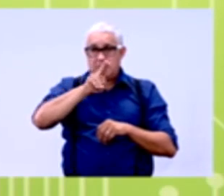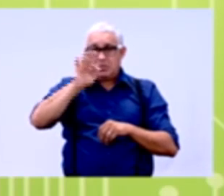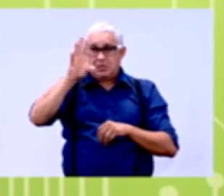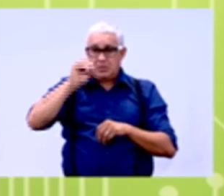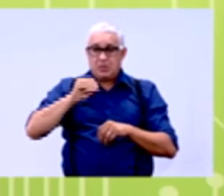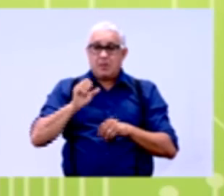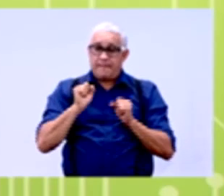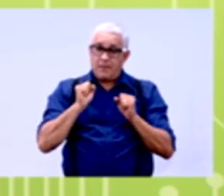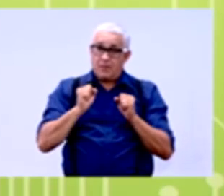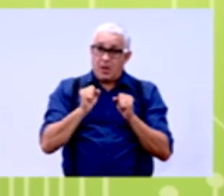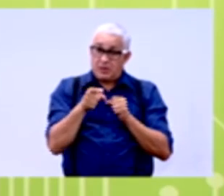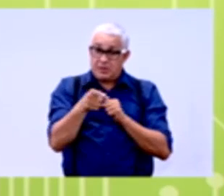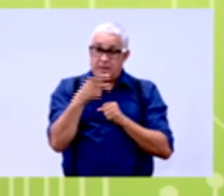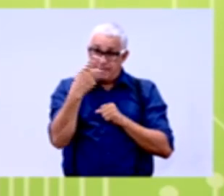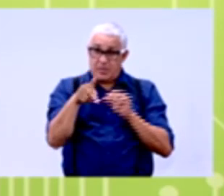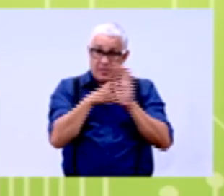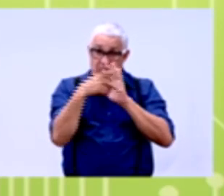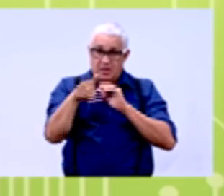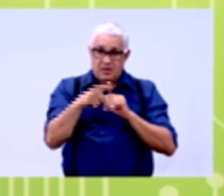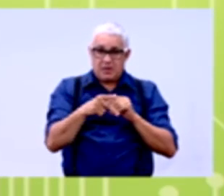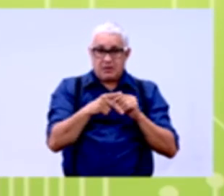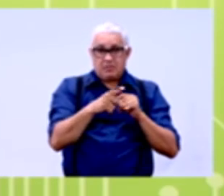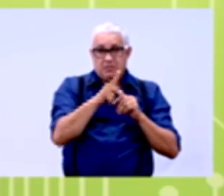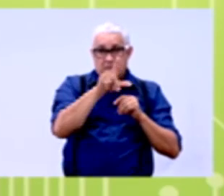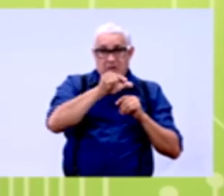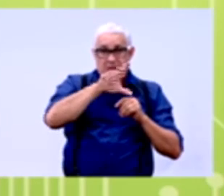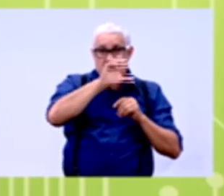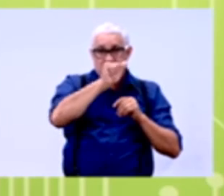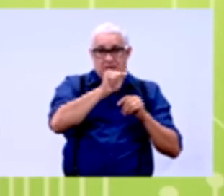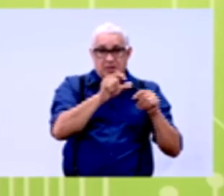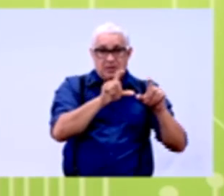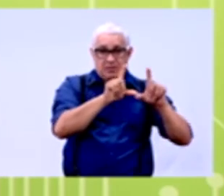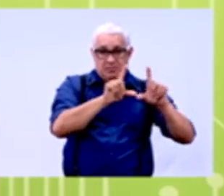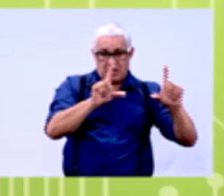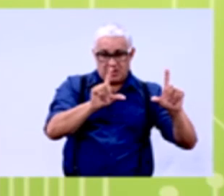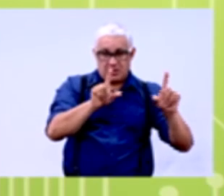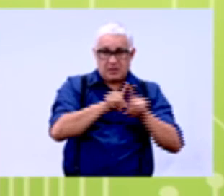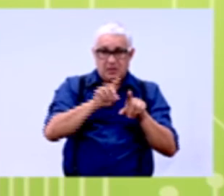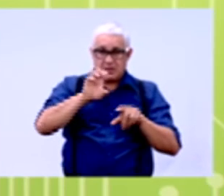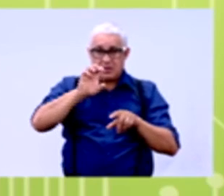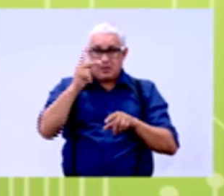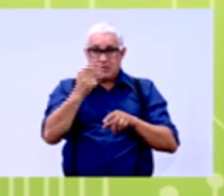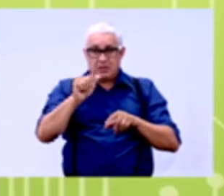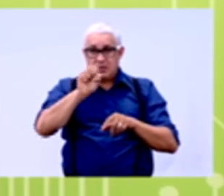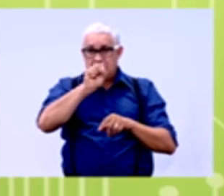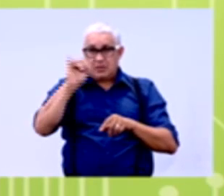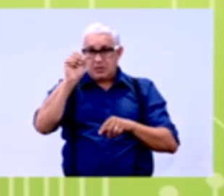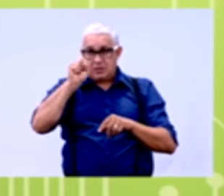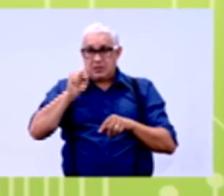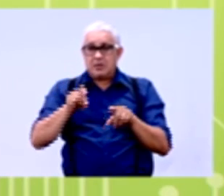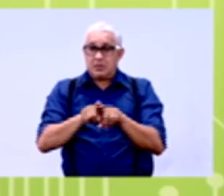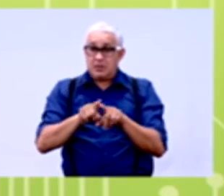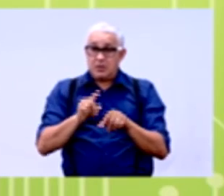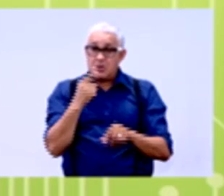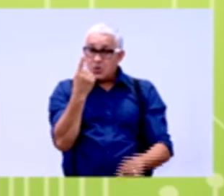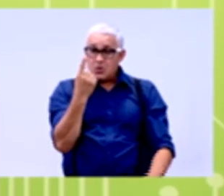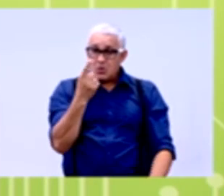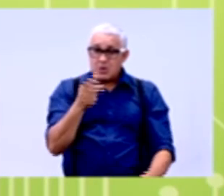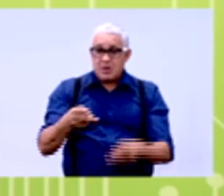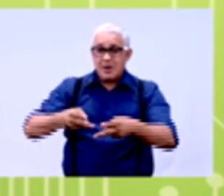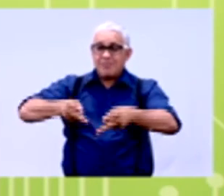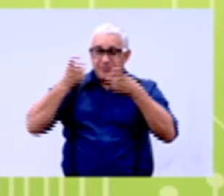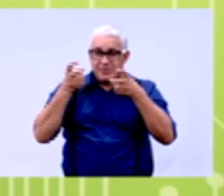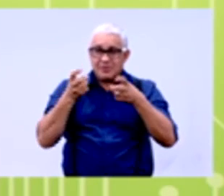ter um atributo placa ou um atributo chassi, que ele faria exatamente a identificação única